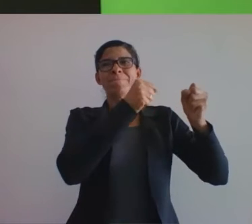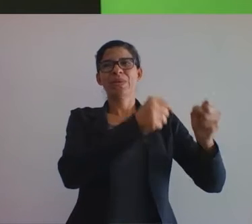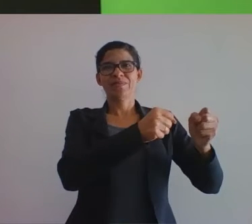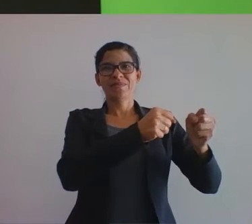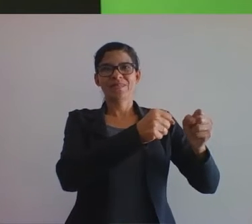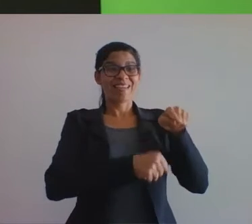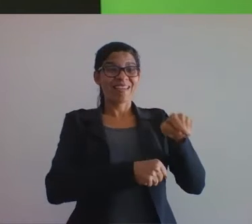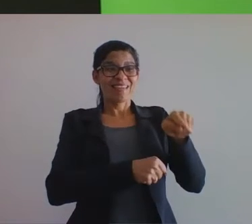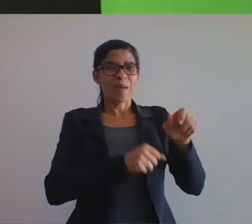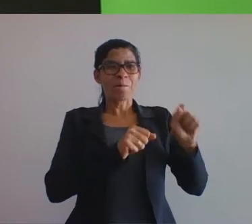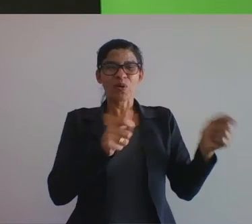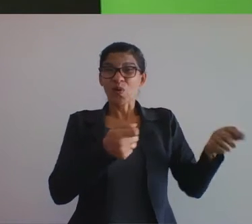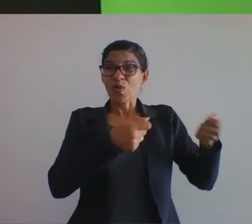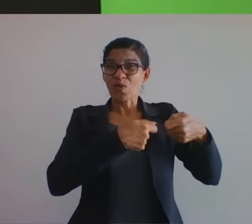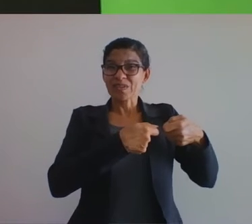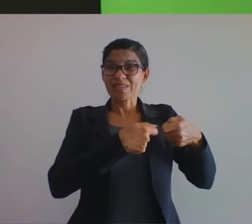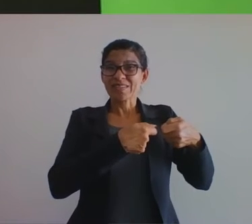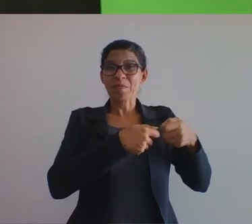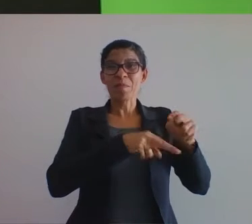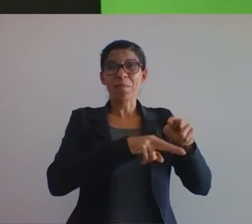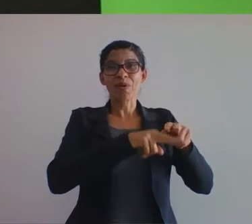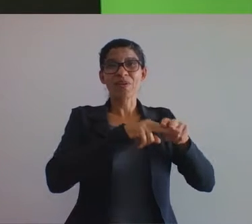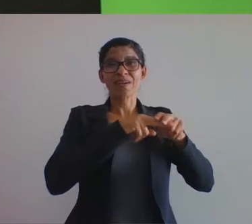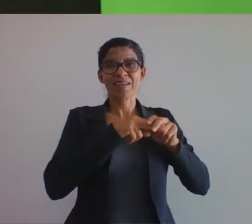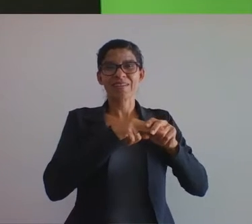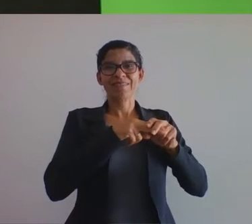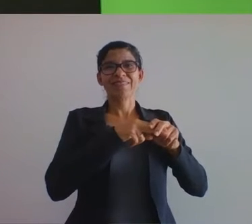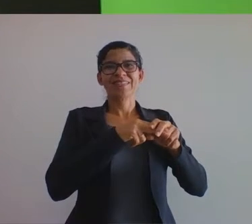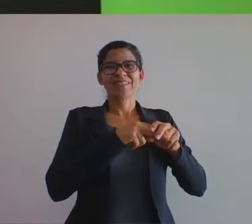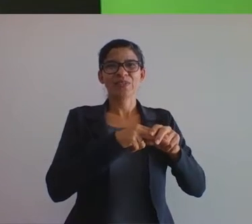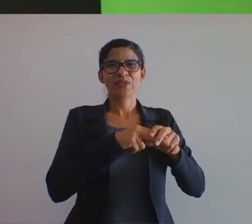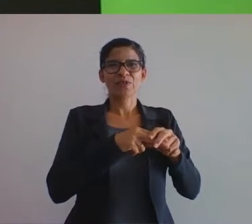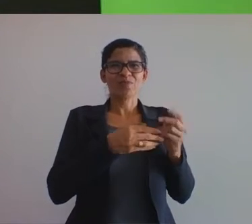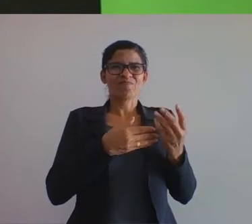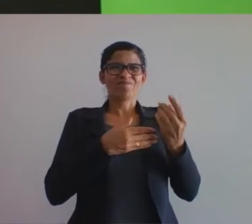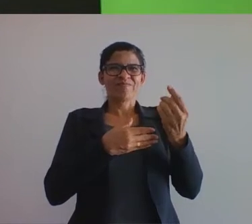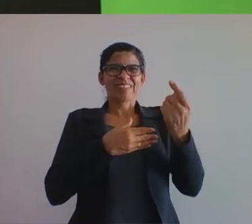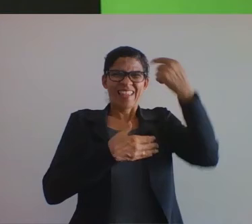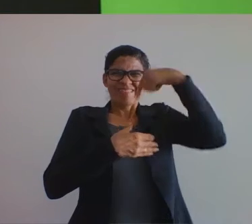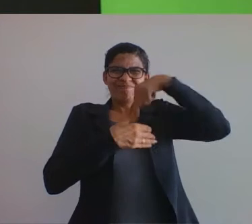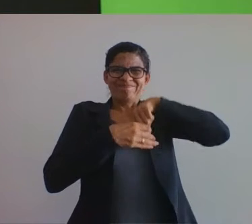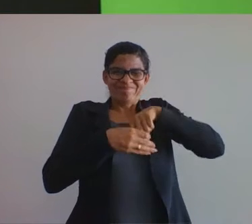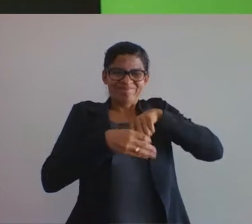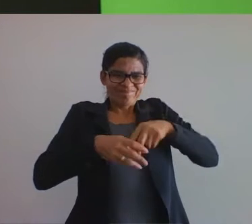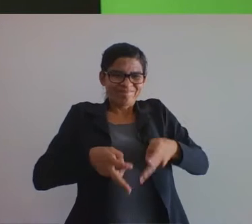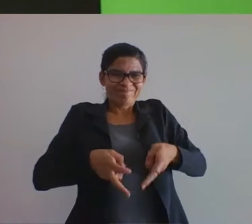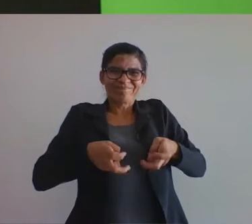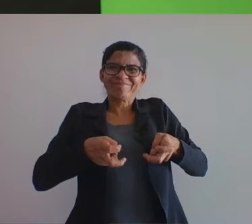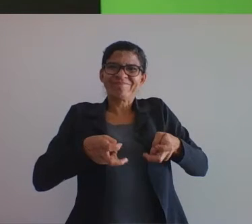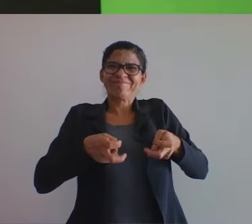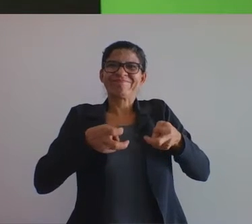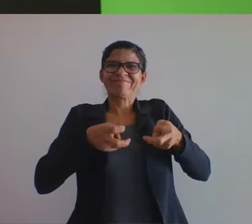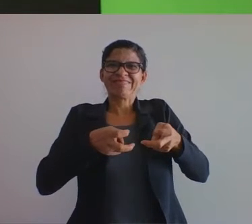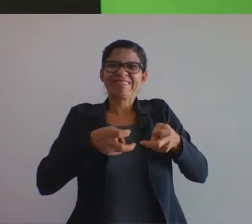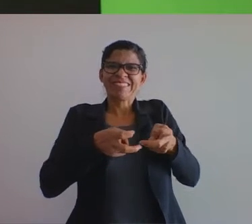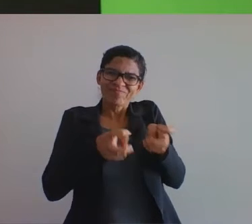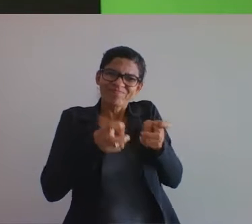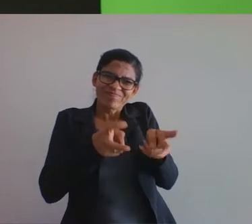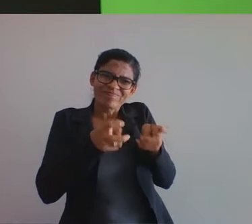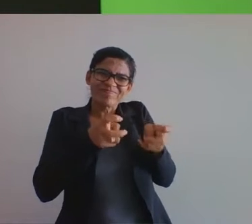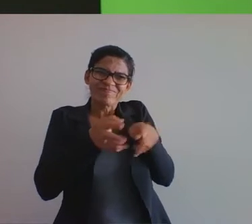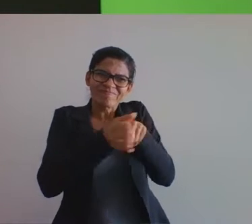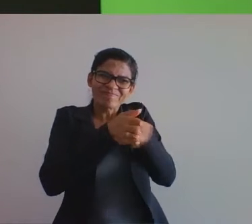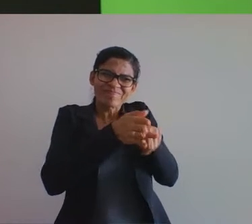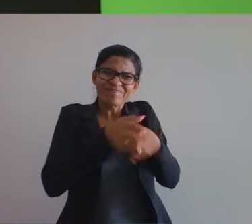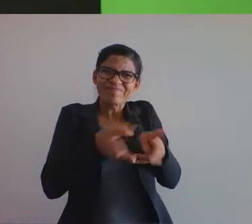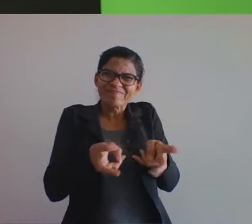ser alcançado através do método indutivo de investigação. Bacon imaginou um